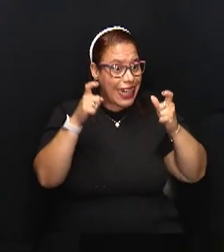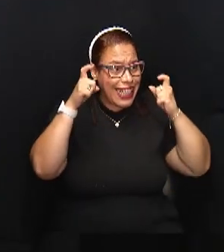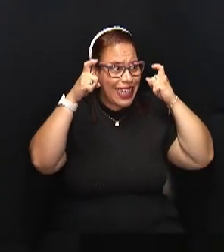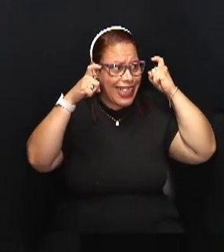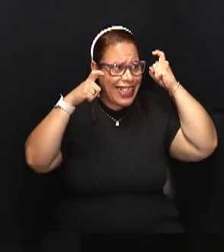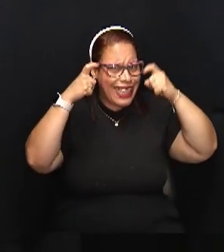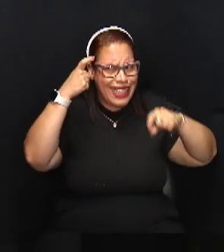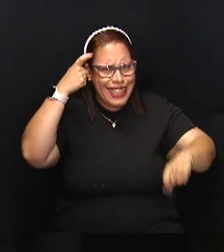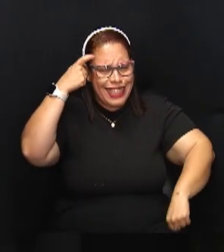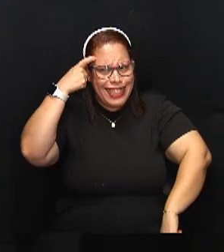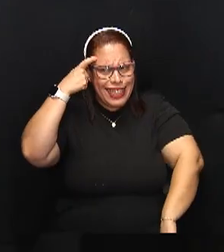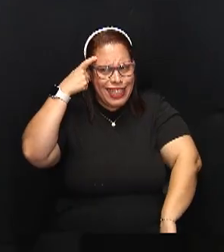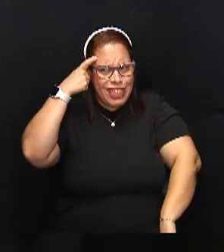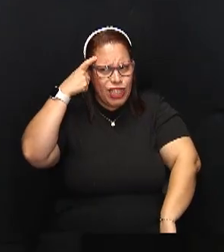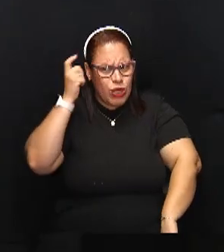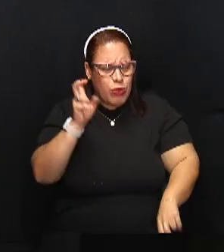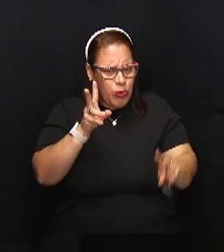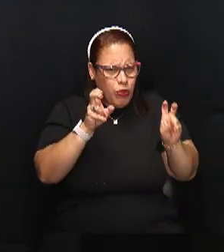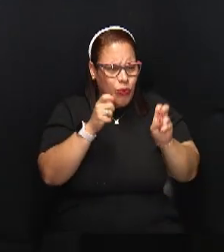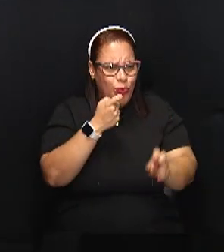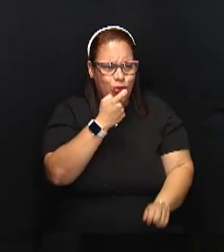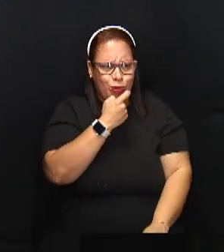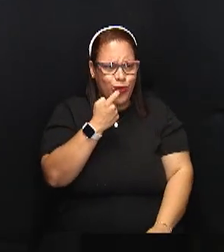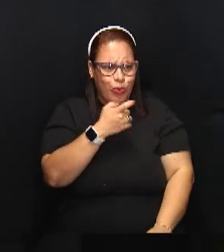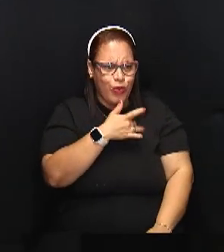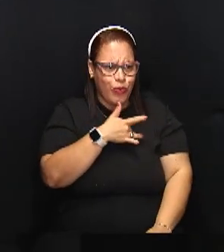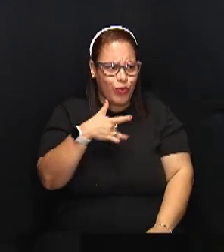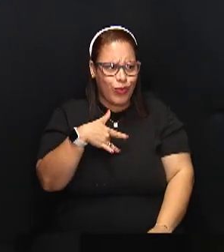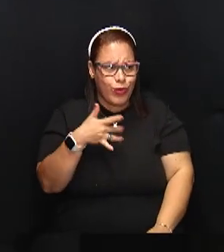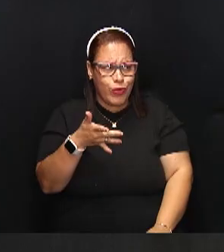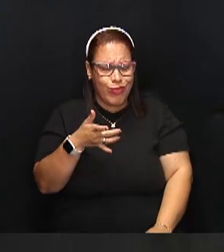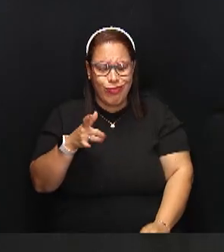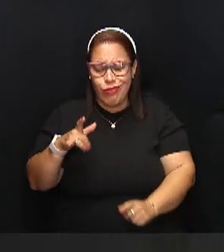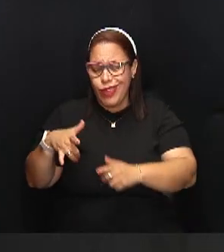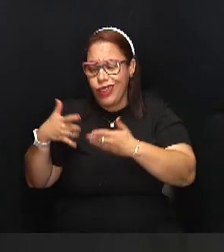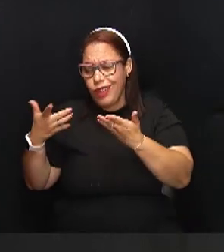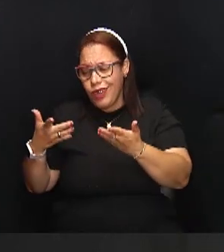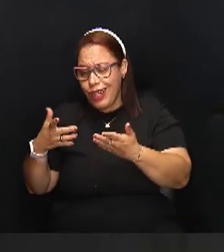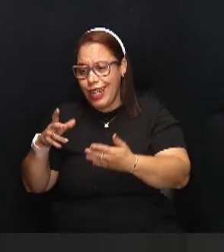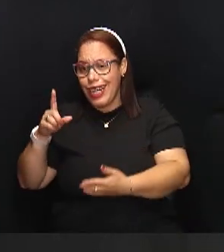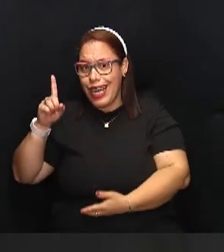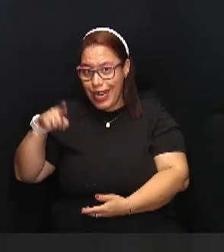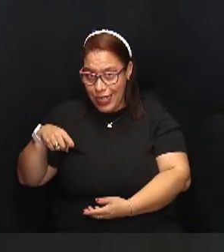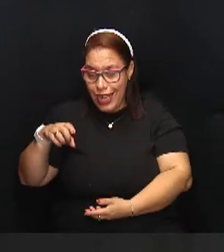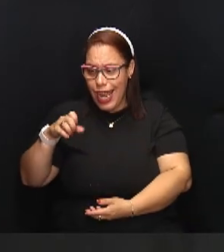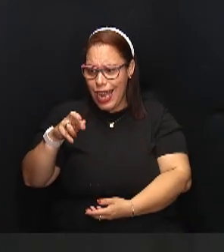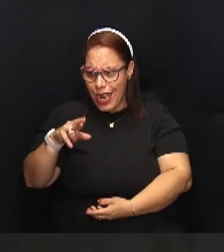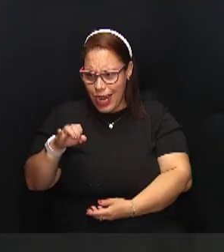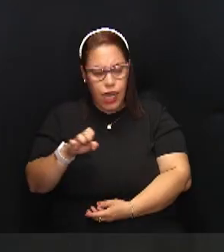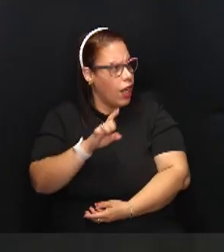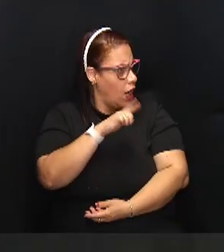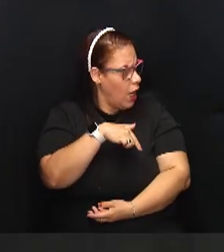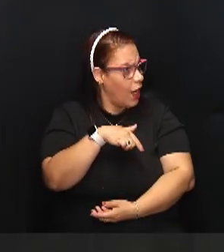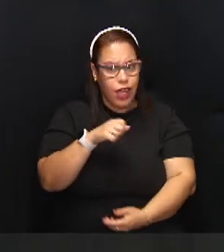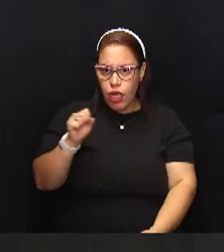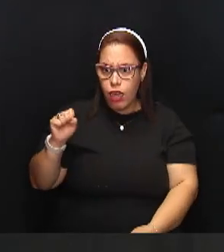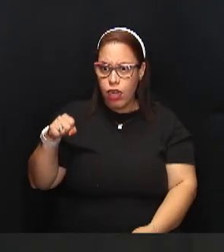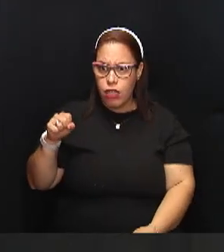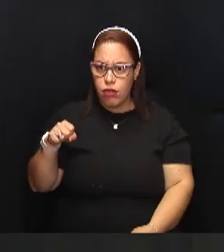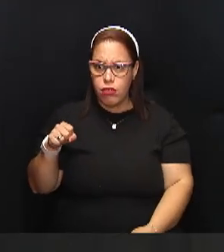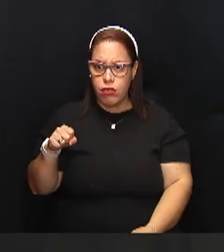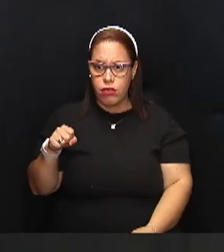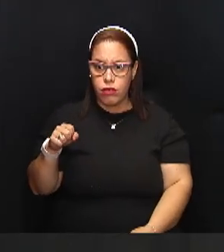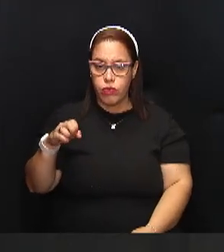gente pensa nesse termo saúde bucal? Então, ainda a maior incidência é da cárie. Ainda é da cárie. Porque a gente ainda